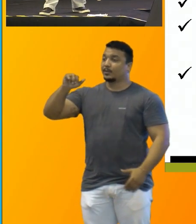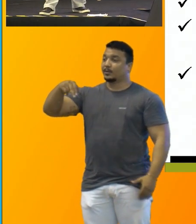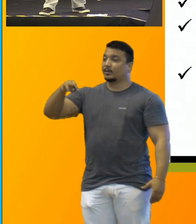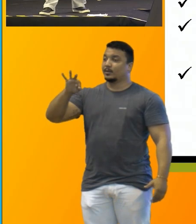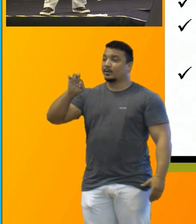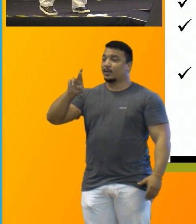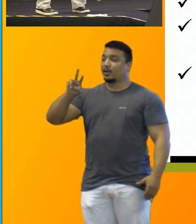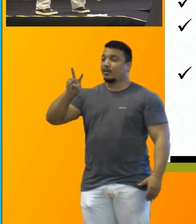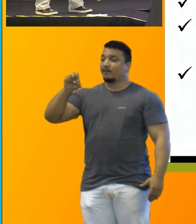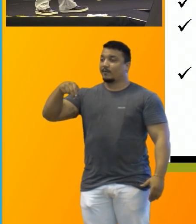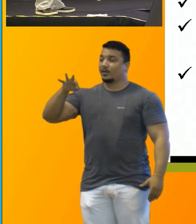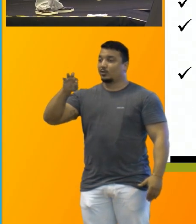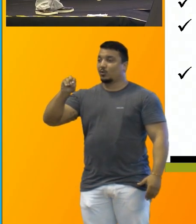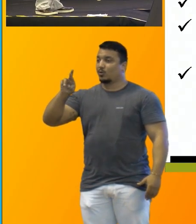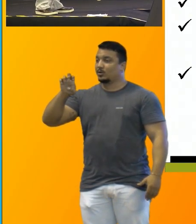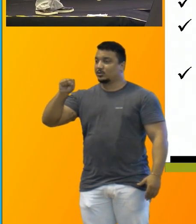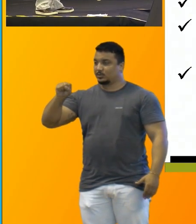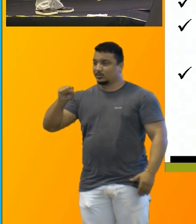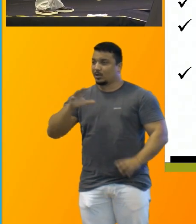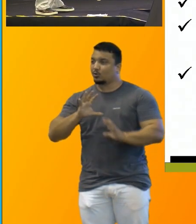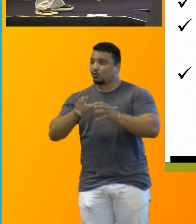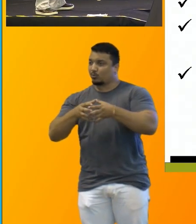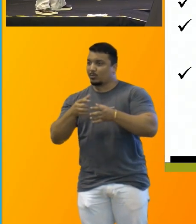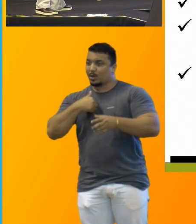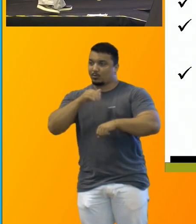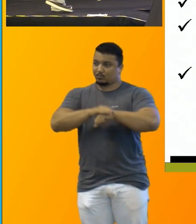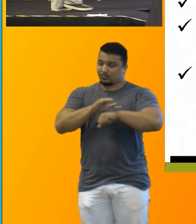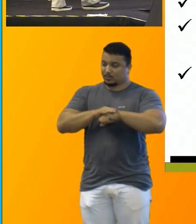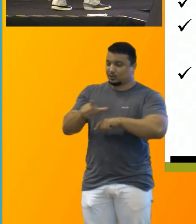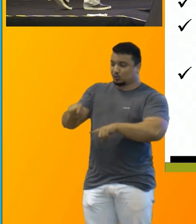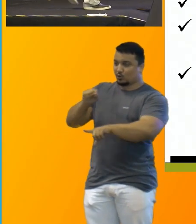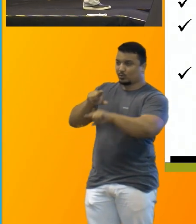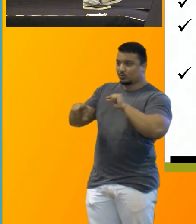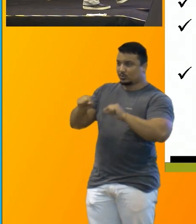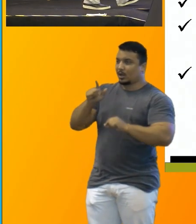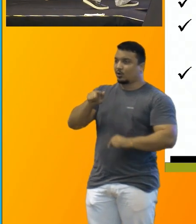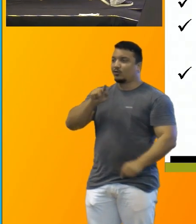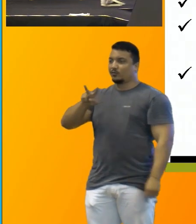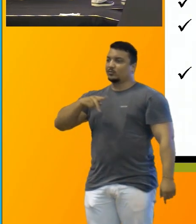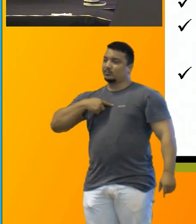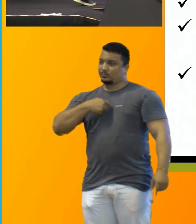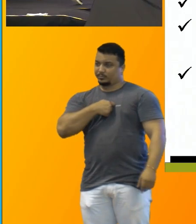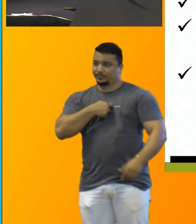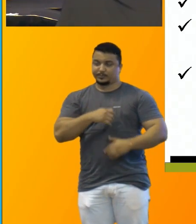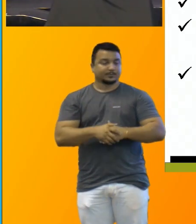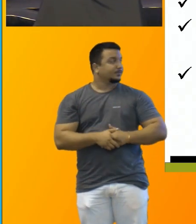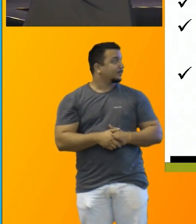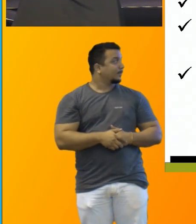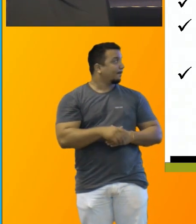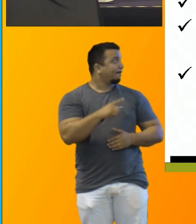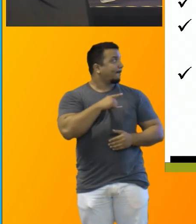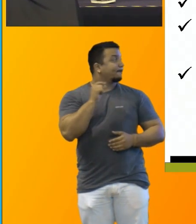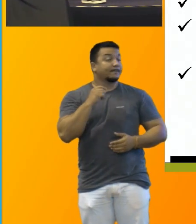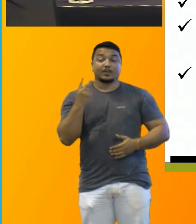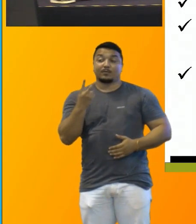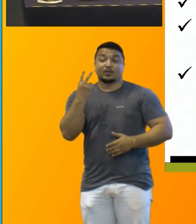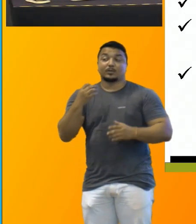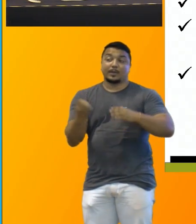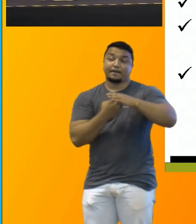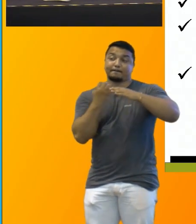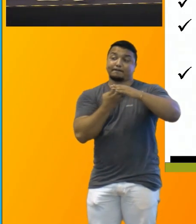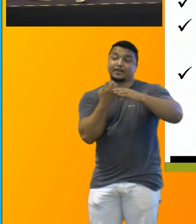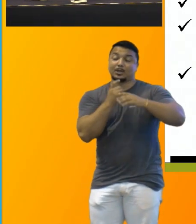Interventores. Vamos lá. A grande marca nesse momento foi a valorização de empresas, a criação de